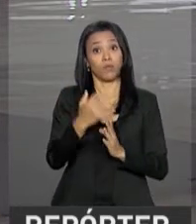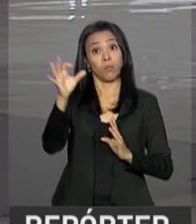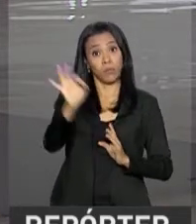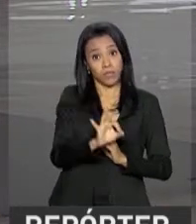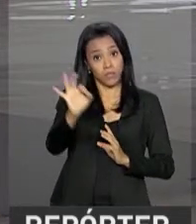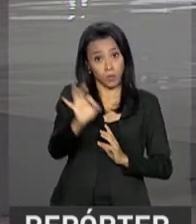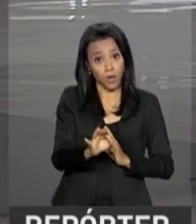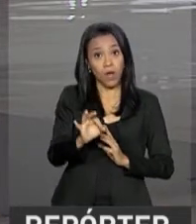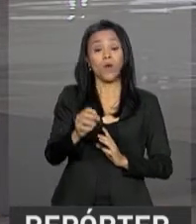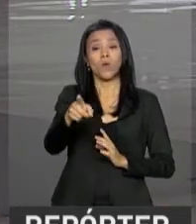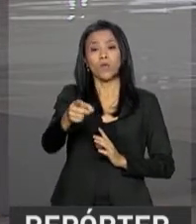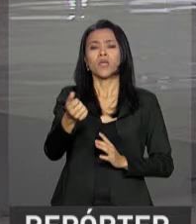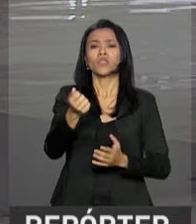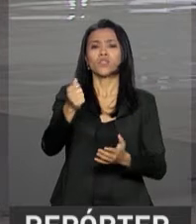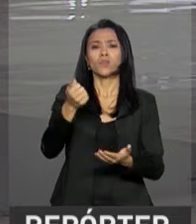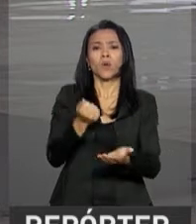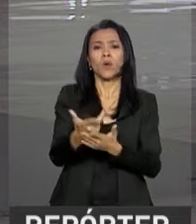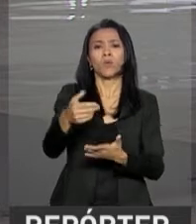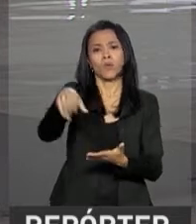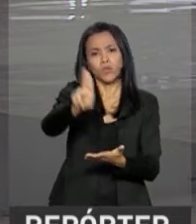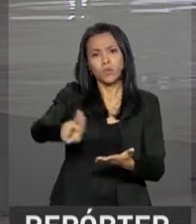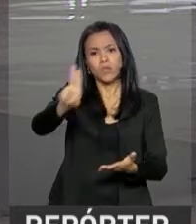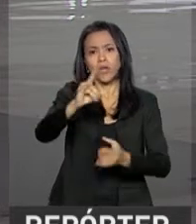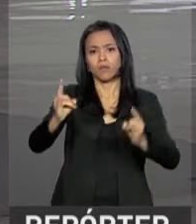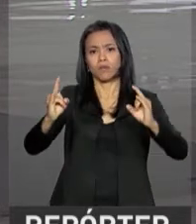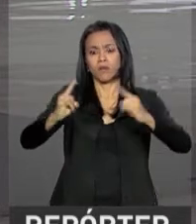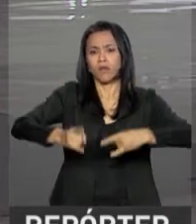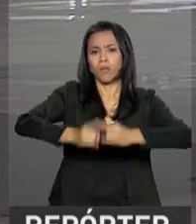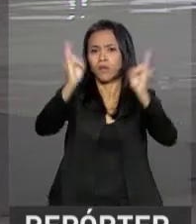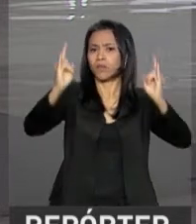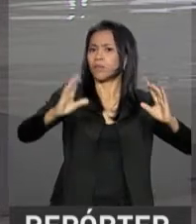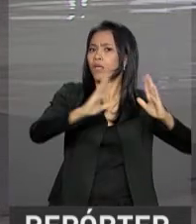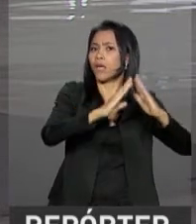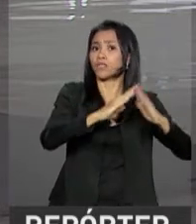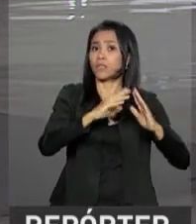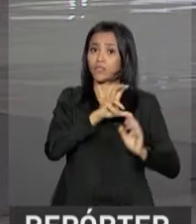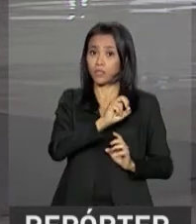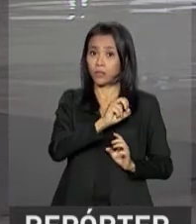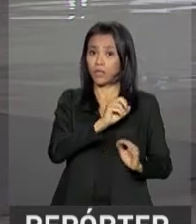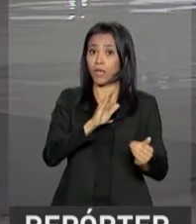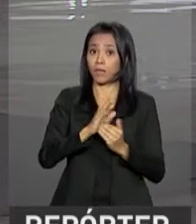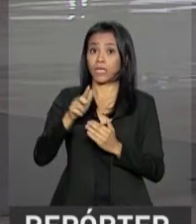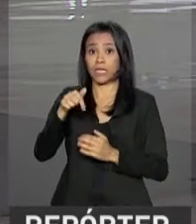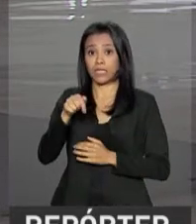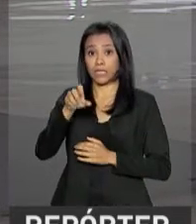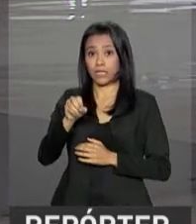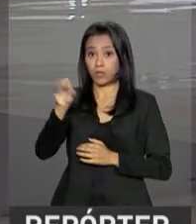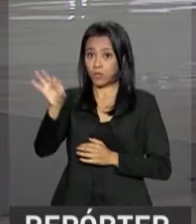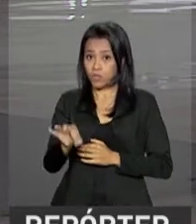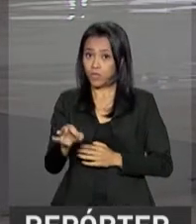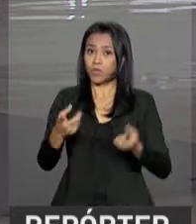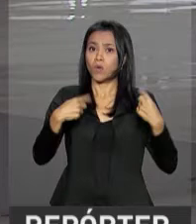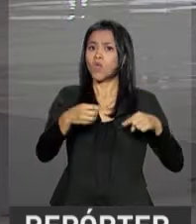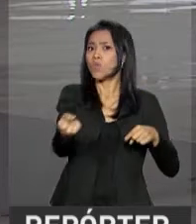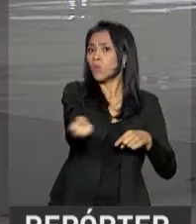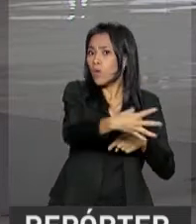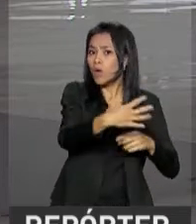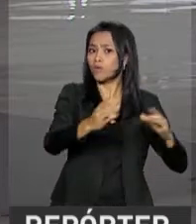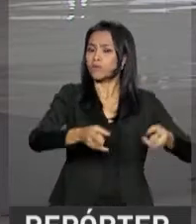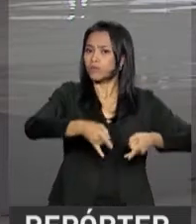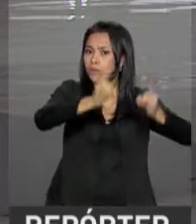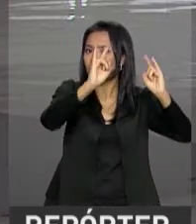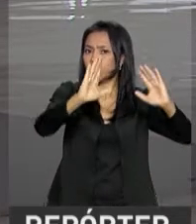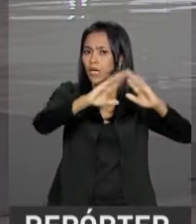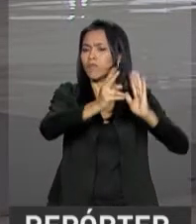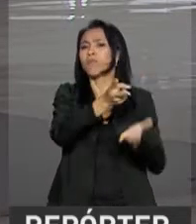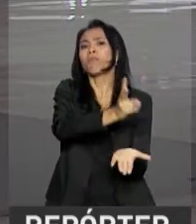imóveis usados que passou de 50% para 70% no caso das unidades novas o percentual